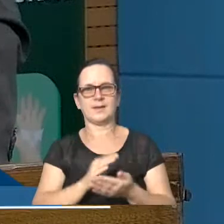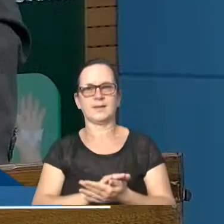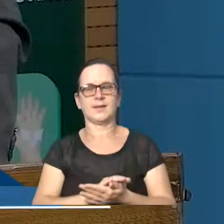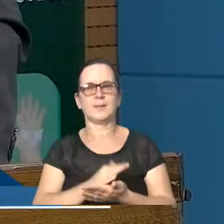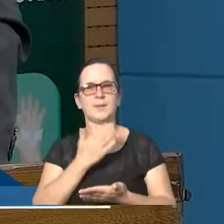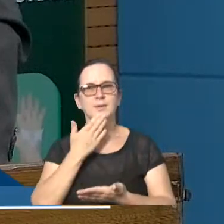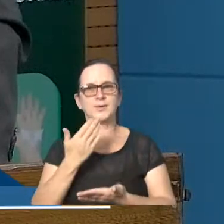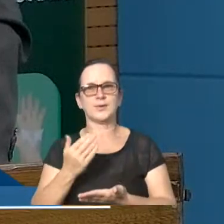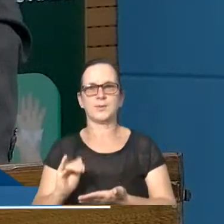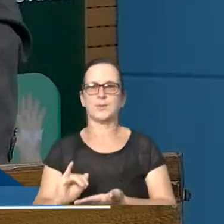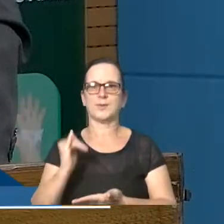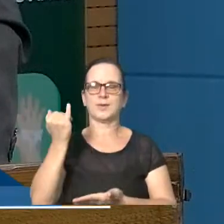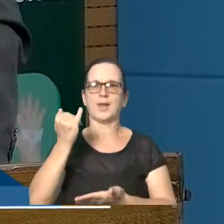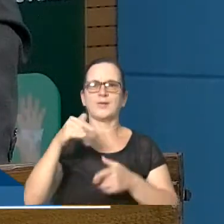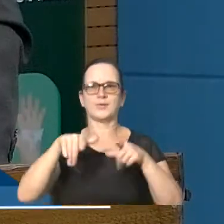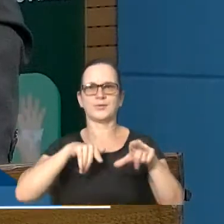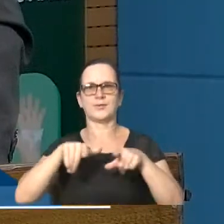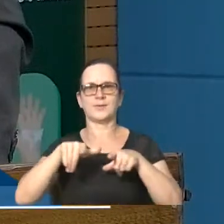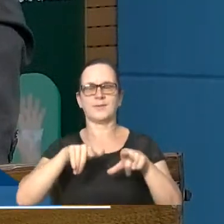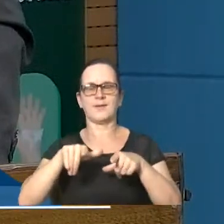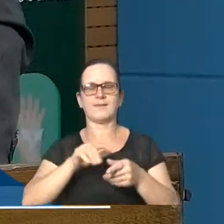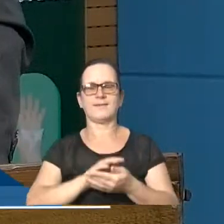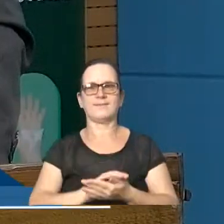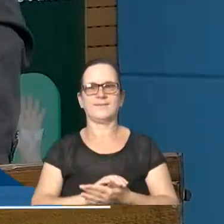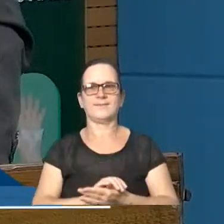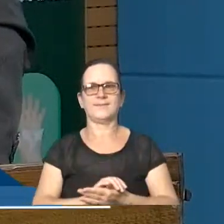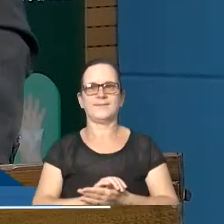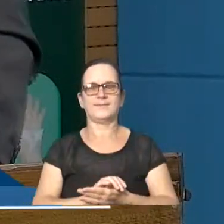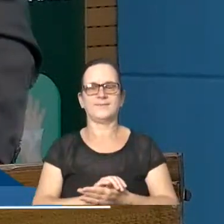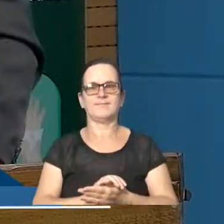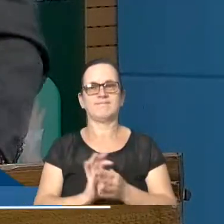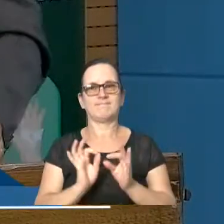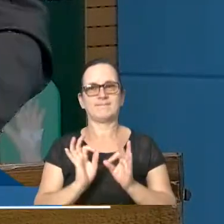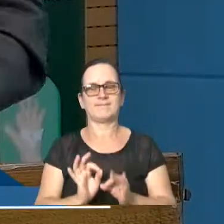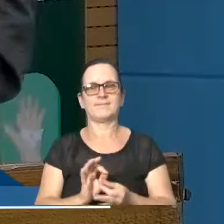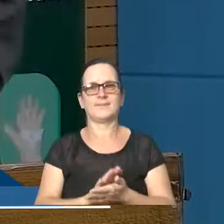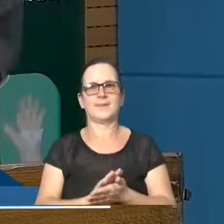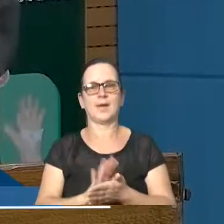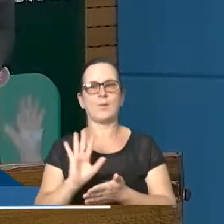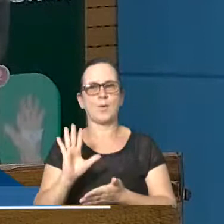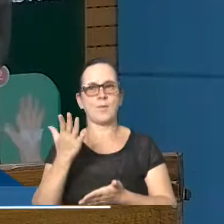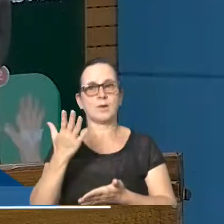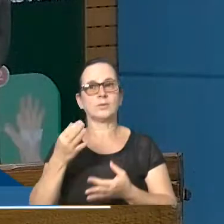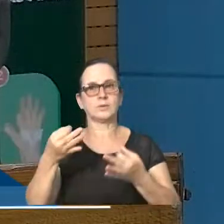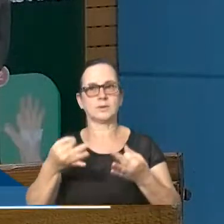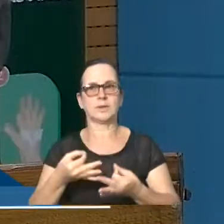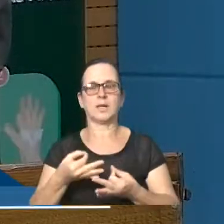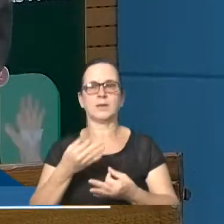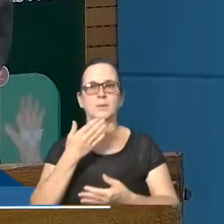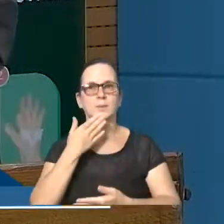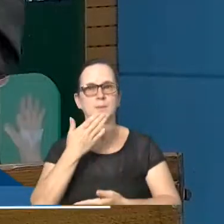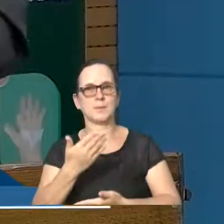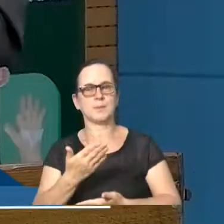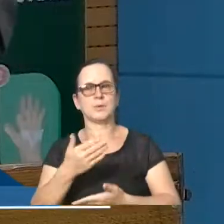uma oportunidade de emprego. Né? Nada mais justo que é um momento propício para isso. Né?